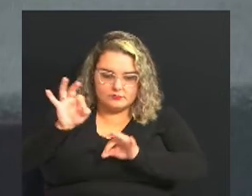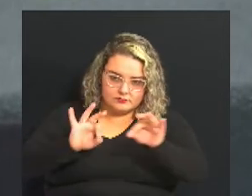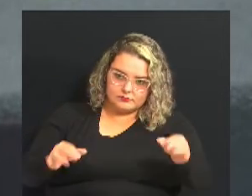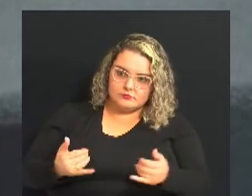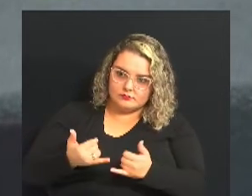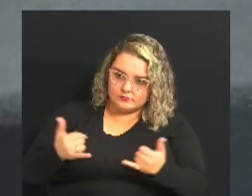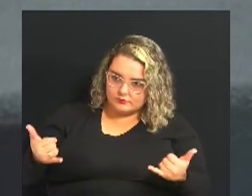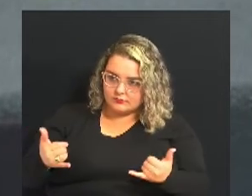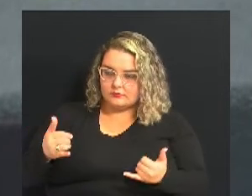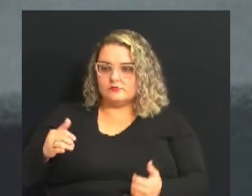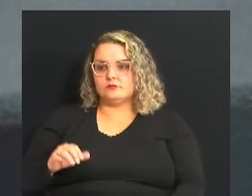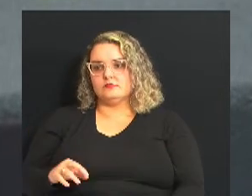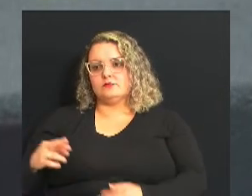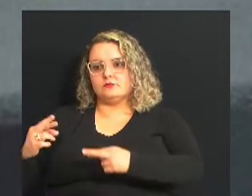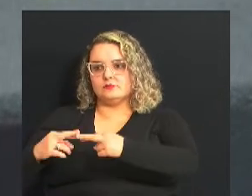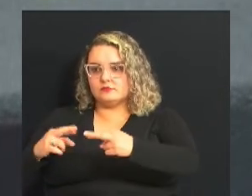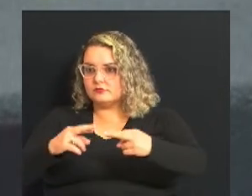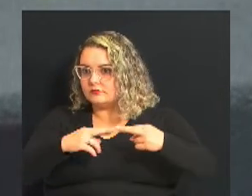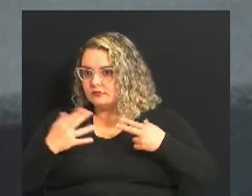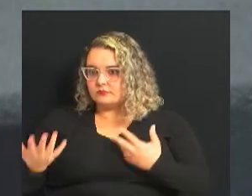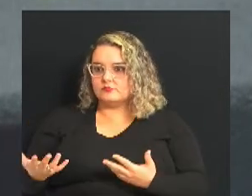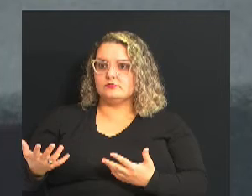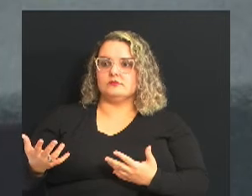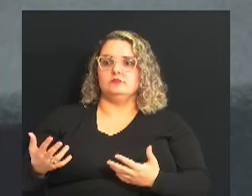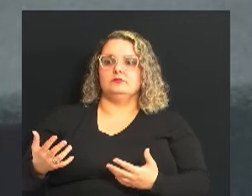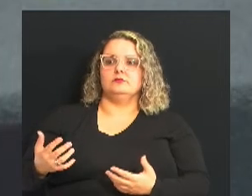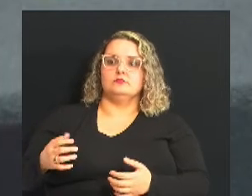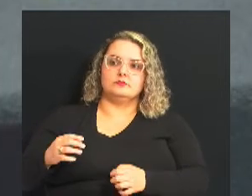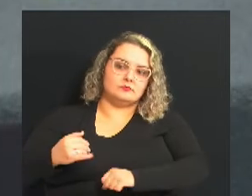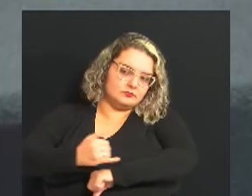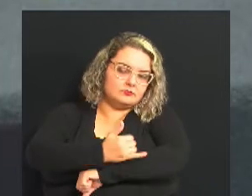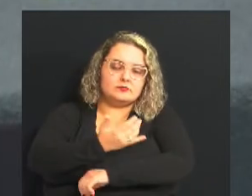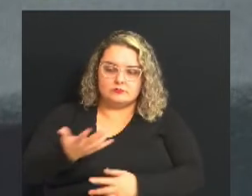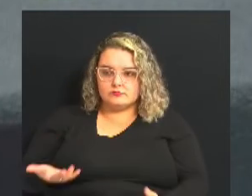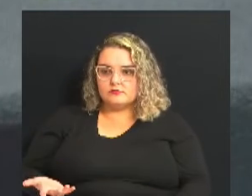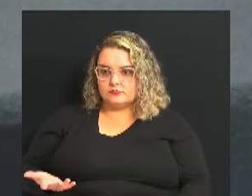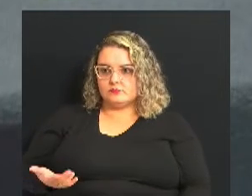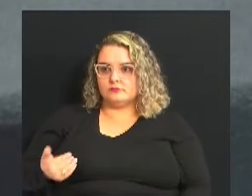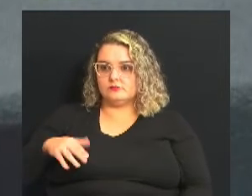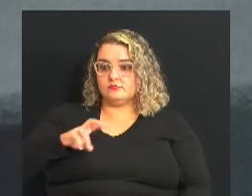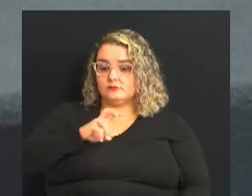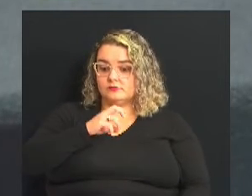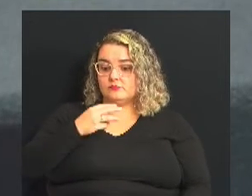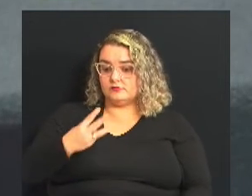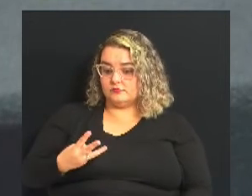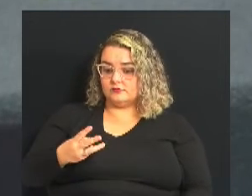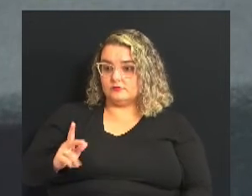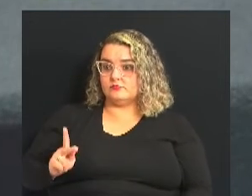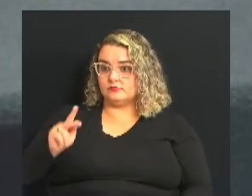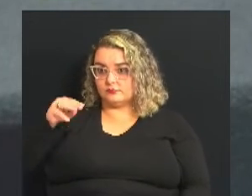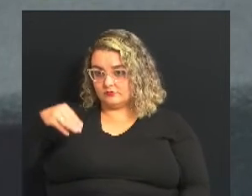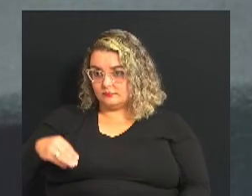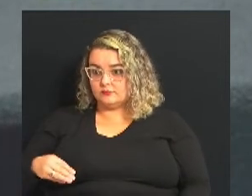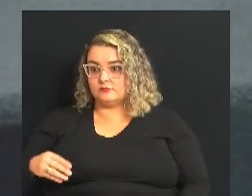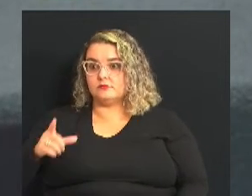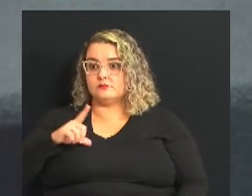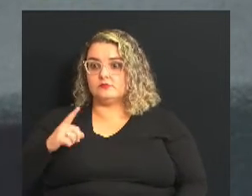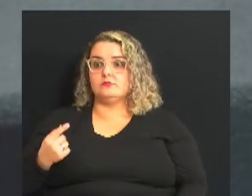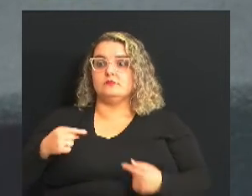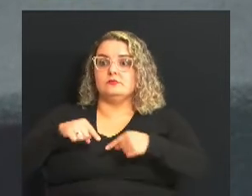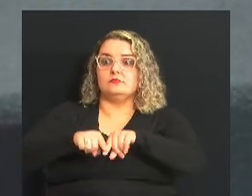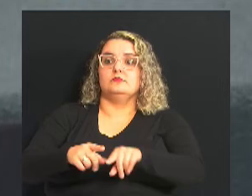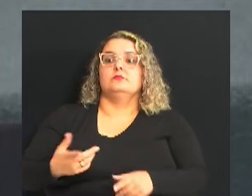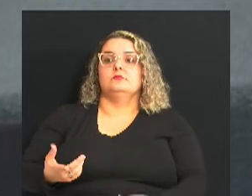da academia. E aqui em Campinas, por exemplo, a gente tem uma rede de mais de 53 quilômetros. Temos parceria com a prefeitura,